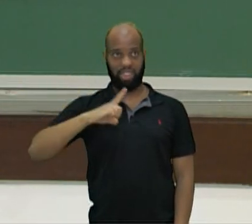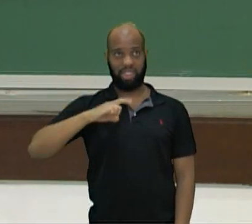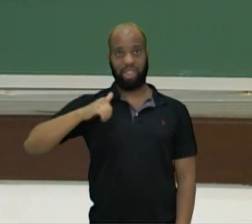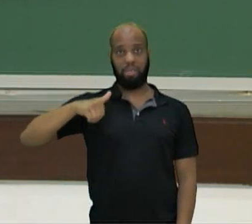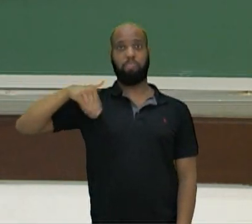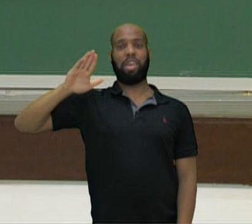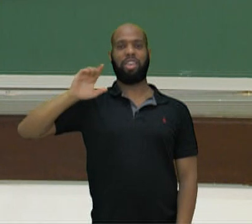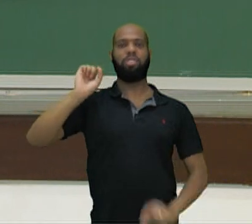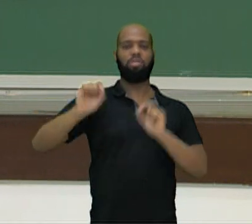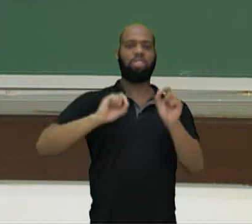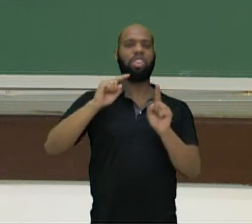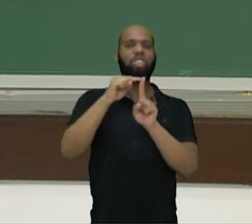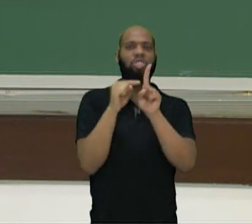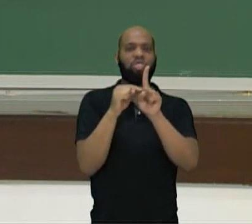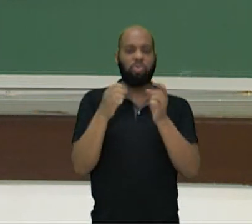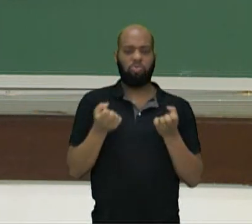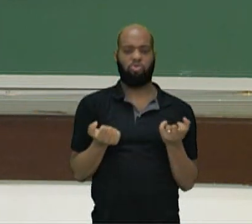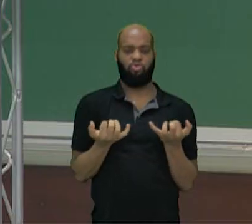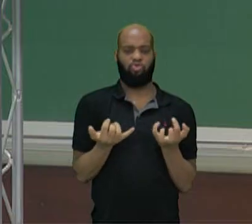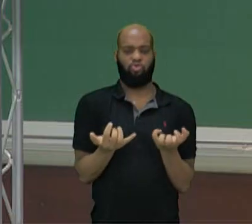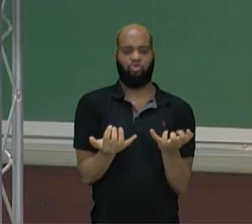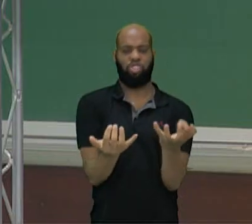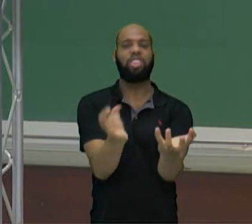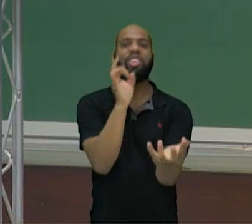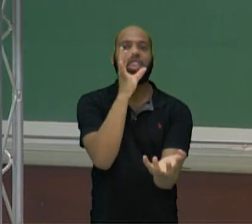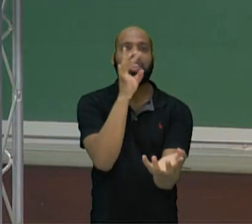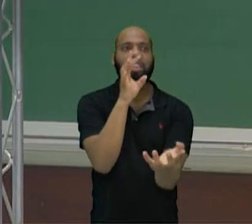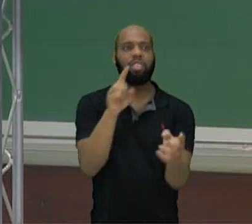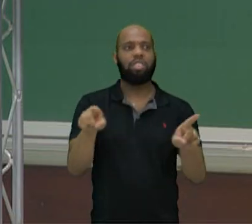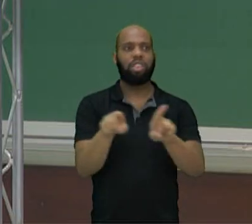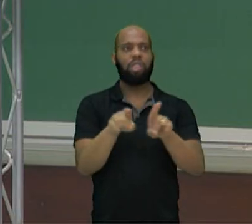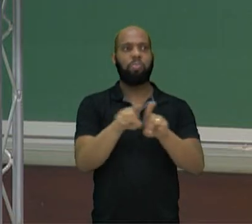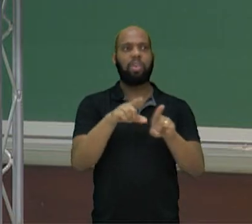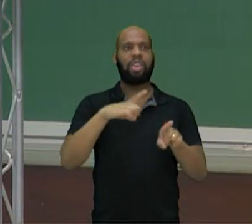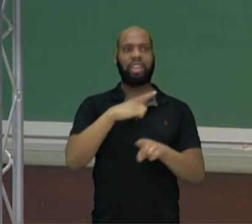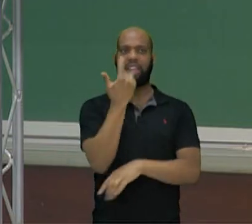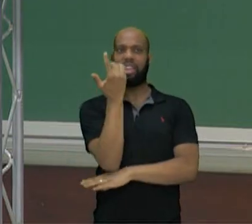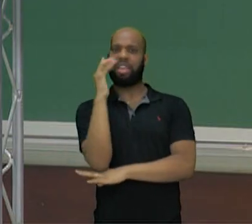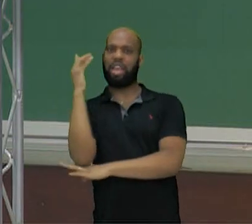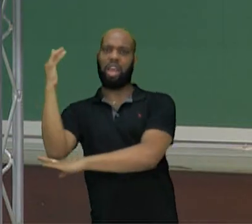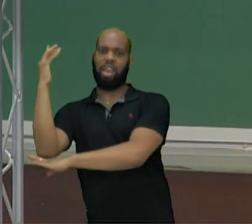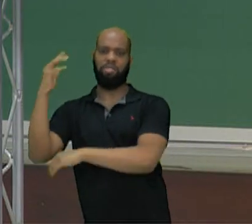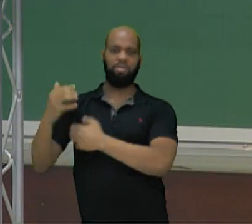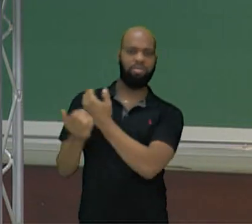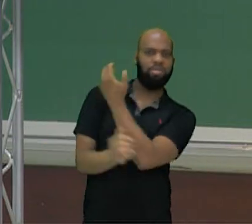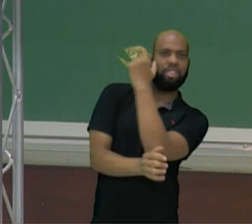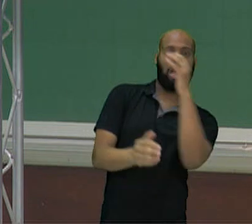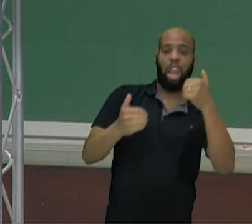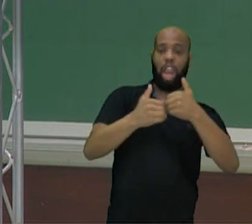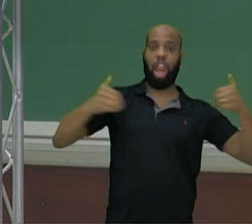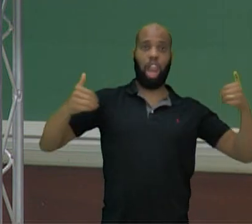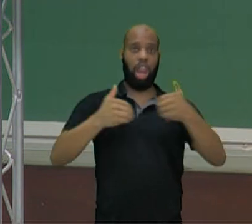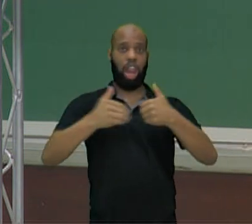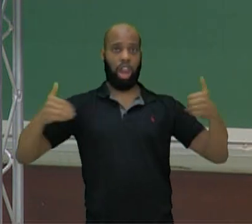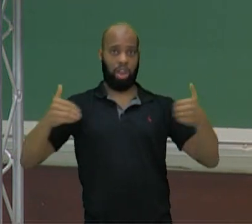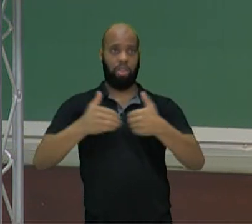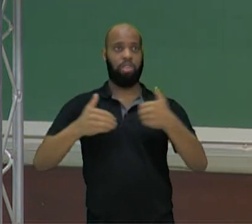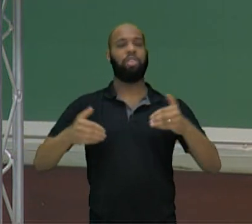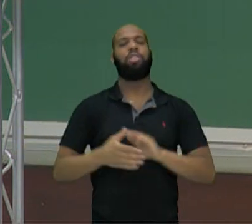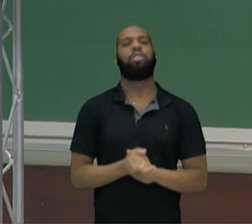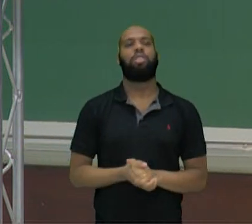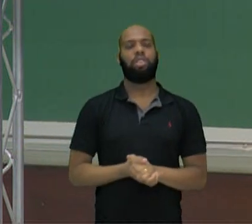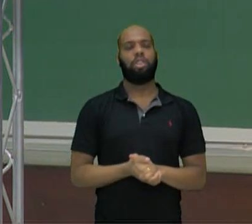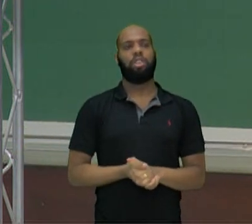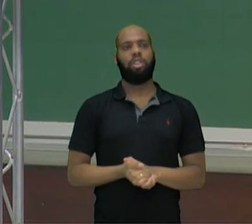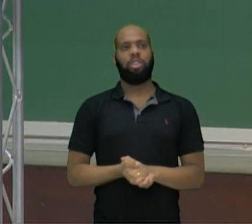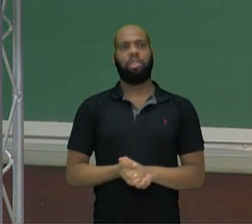Predomínio de uma vegetação mais rasteira com arbustos espalhados, né, pelo campo, a gente chama de arbórea,